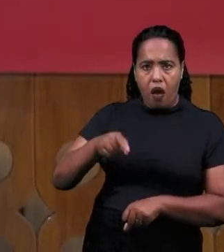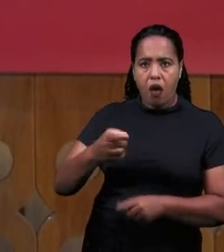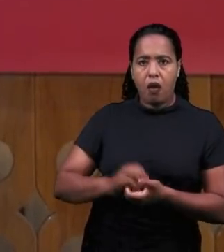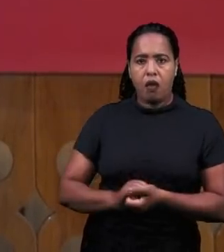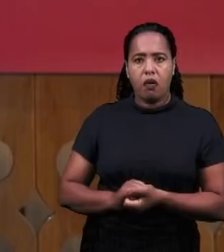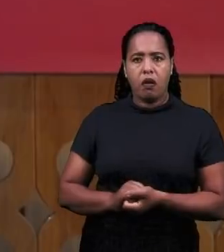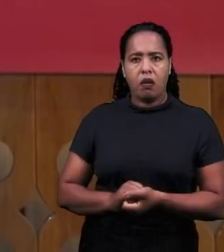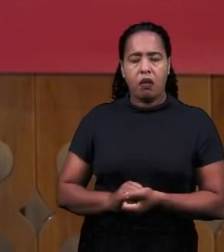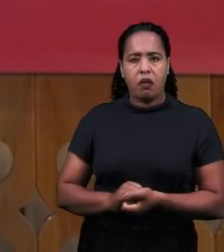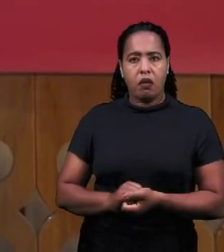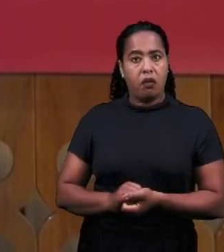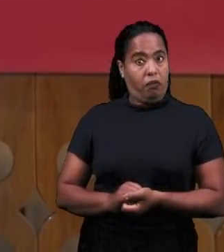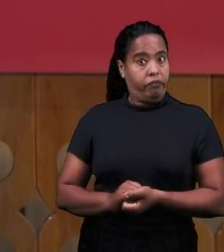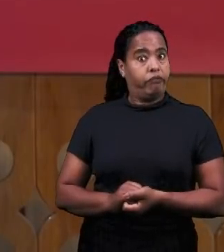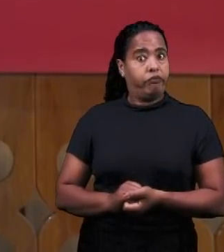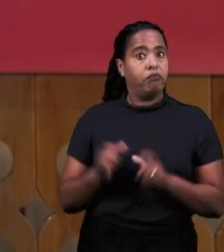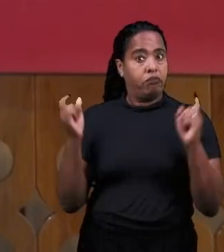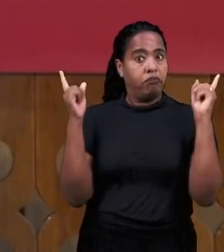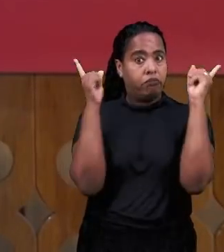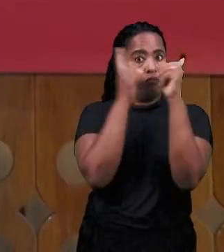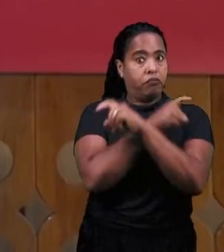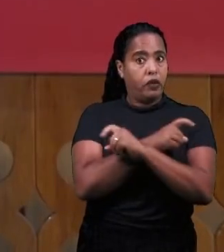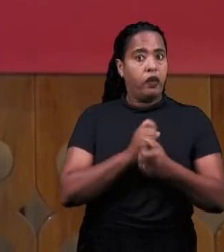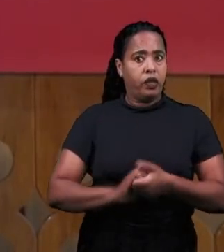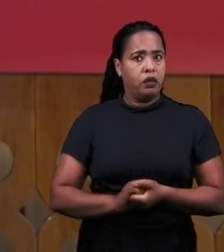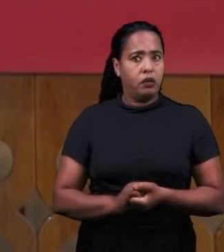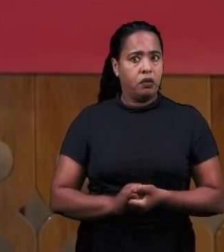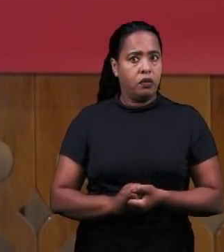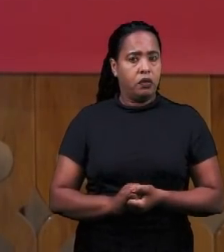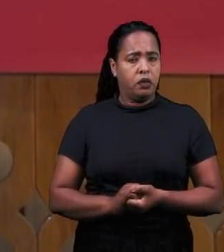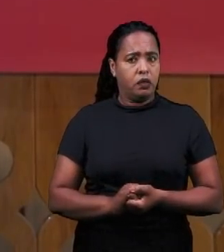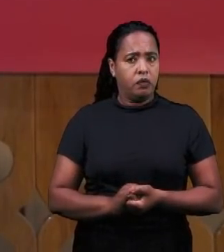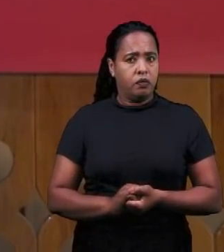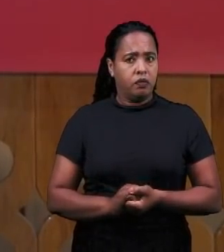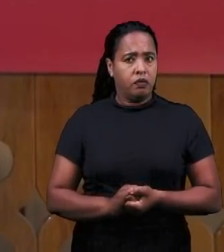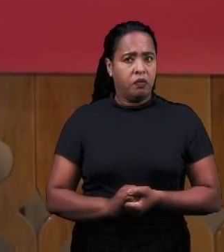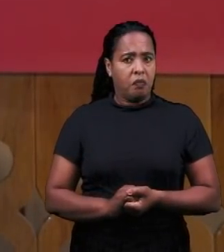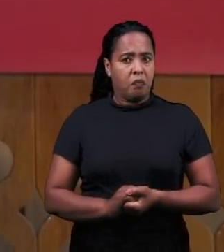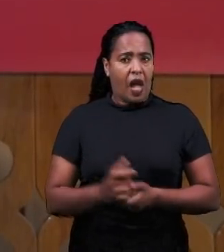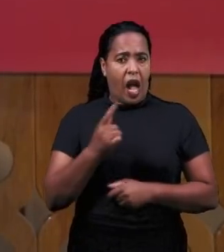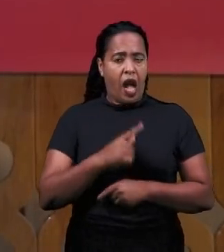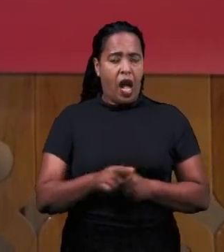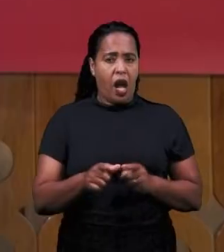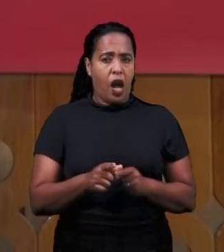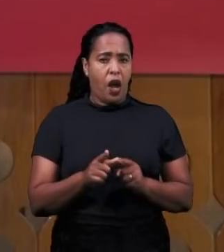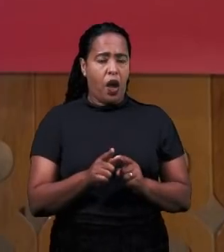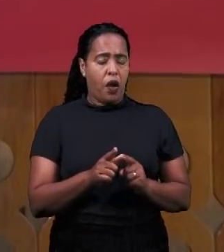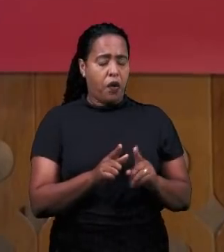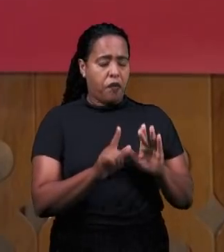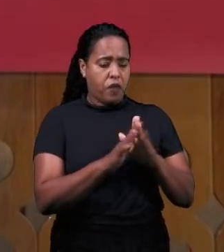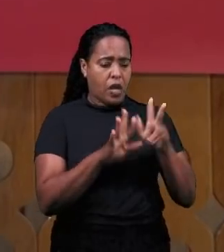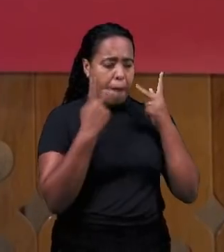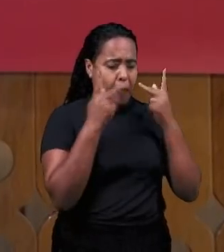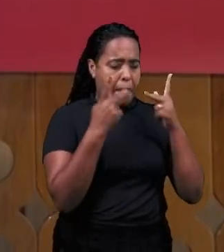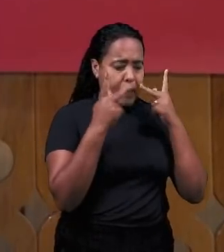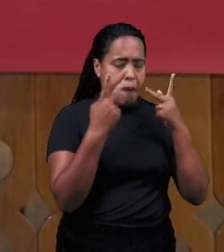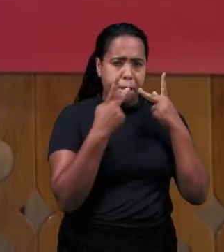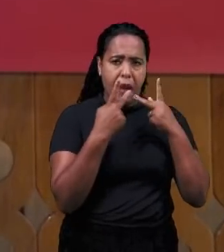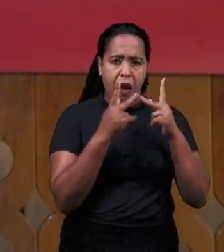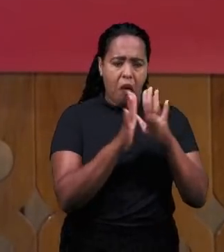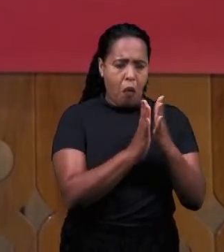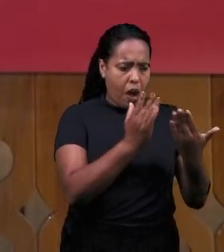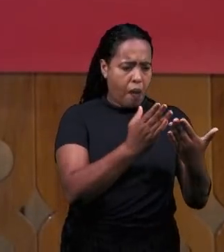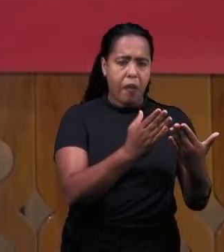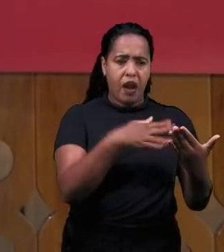Isso aqui é complicado. Aí você migra para uma palavra sem revelação. Tá